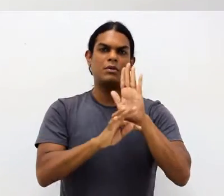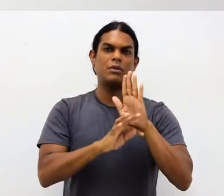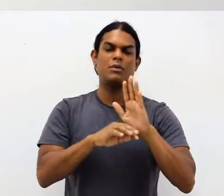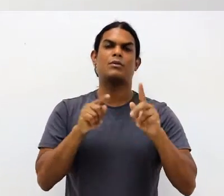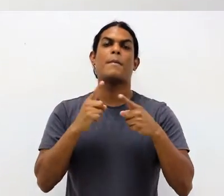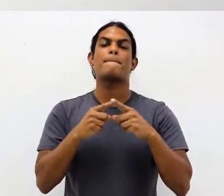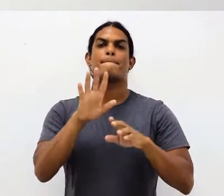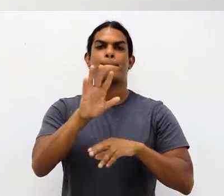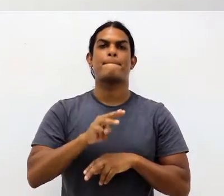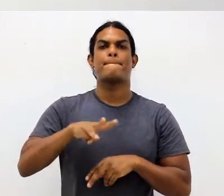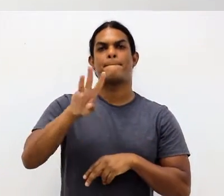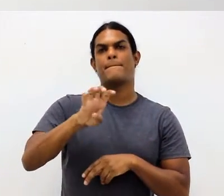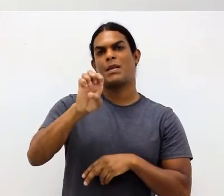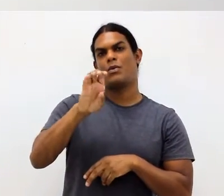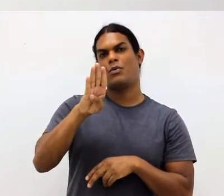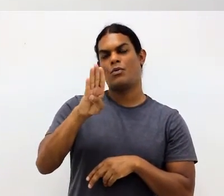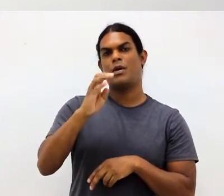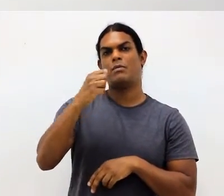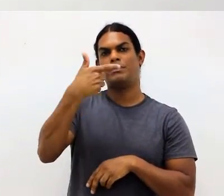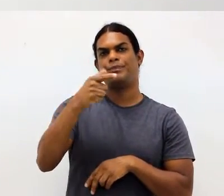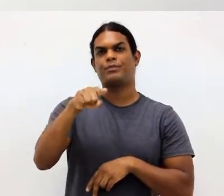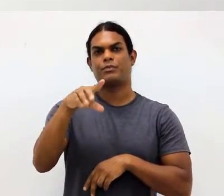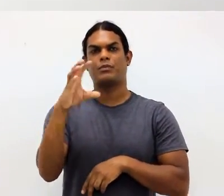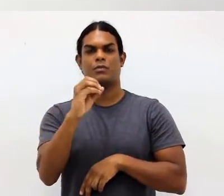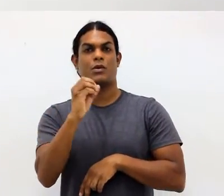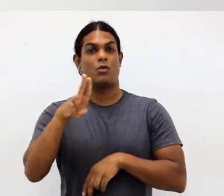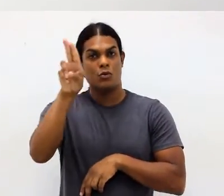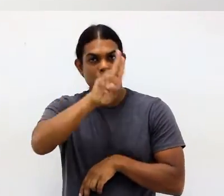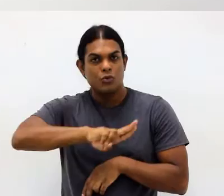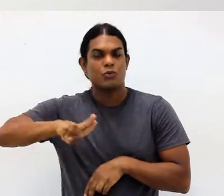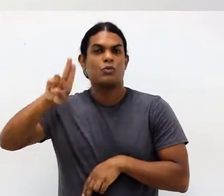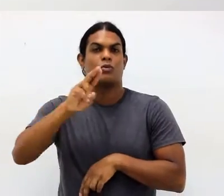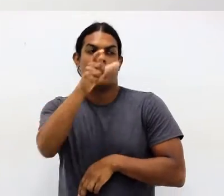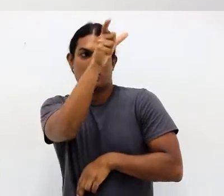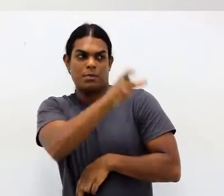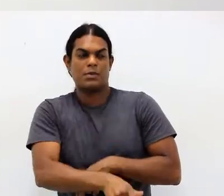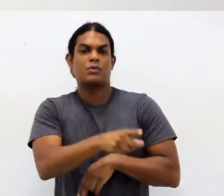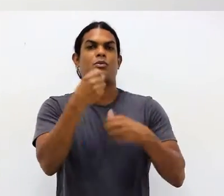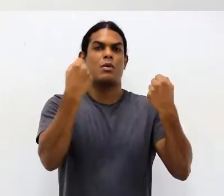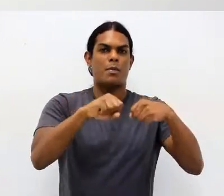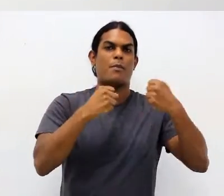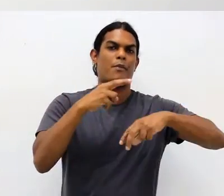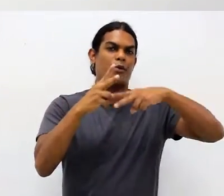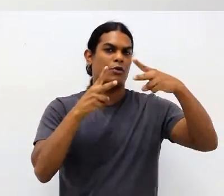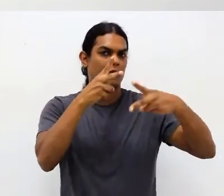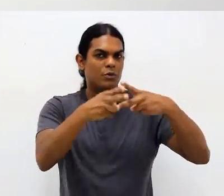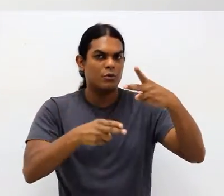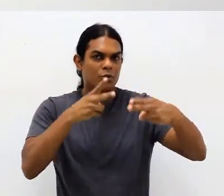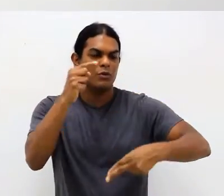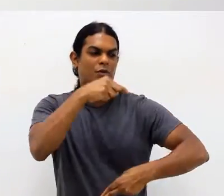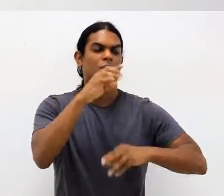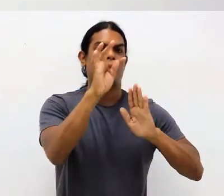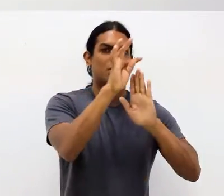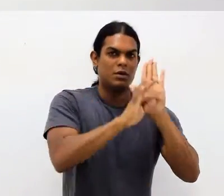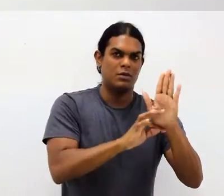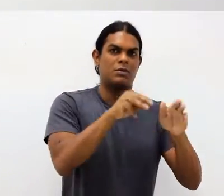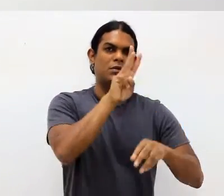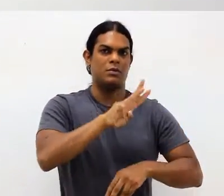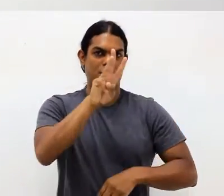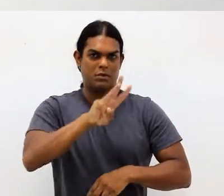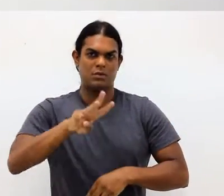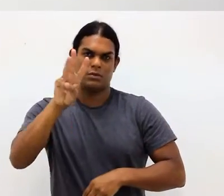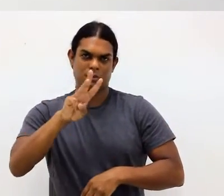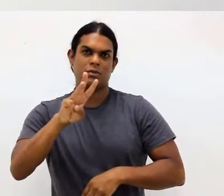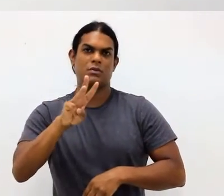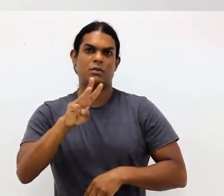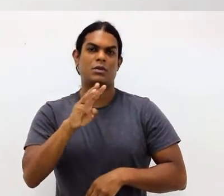Web 2.0, o usuário ele também é coautor do próprio conteúdo. Então, ele dá uma autonomia